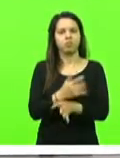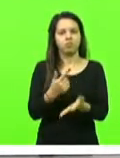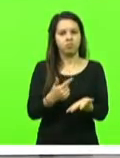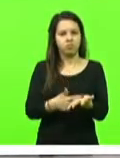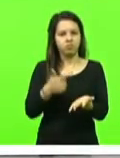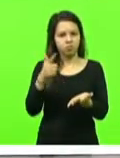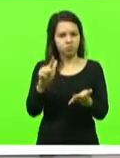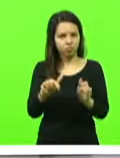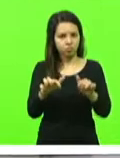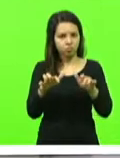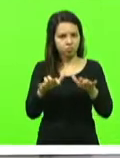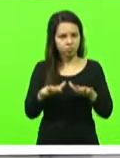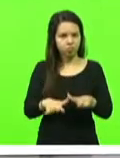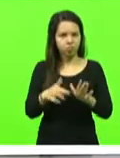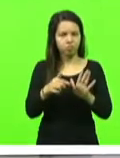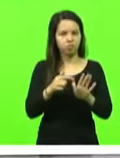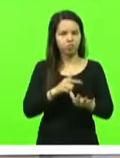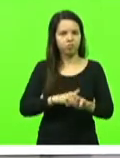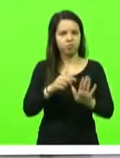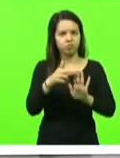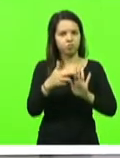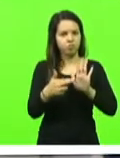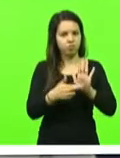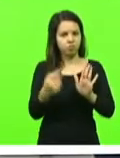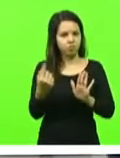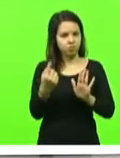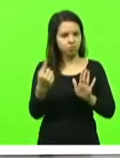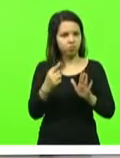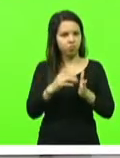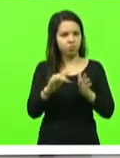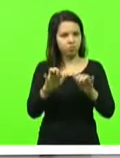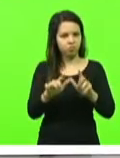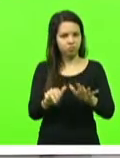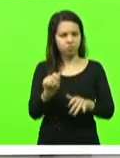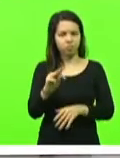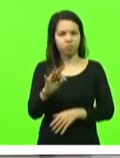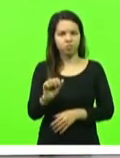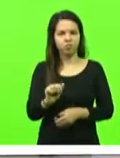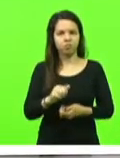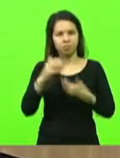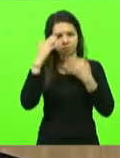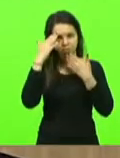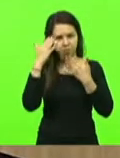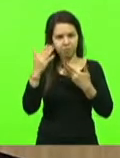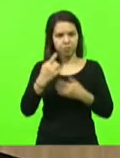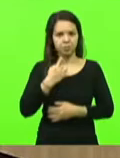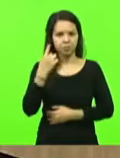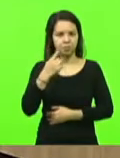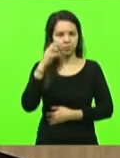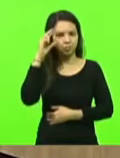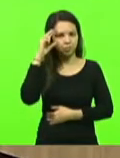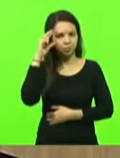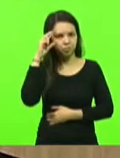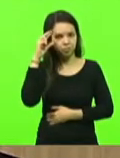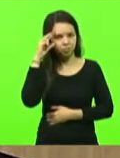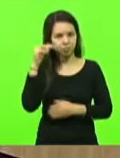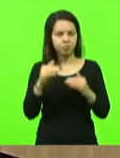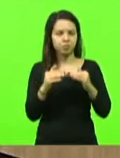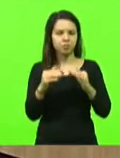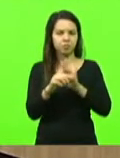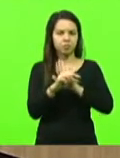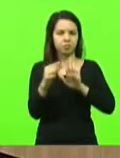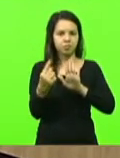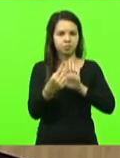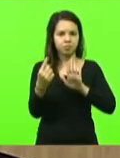constar, eu, primeiro secretário, lavrei a presente ata. Obrigado, deputado Alvo. Em consonância com o parágrafo primeiro do